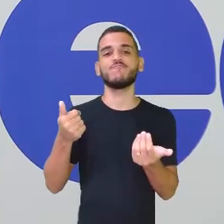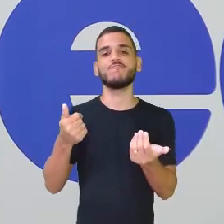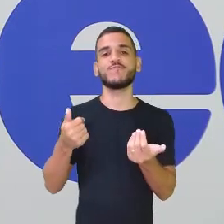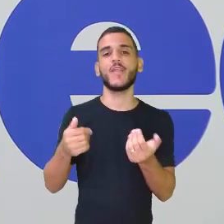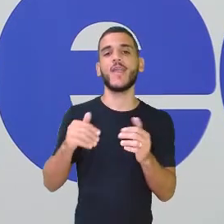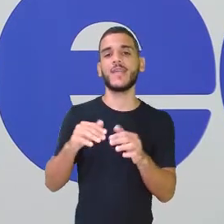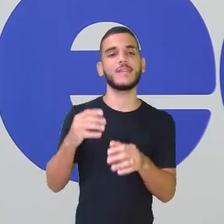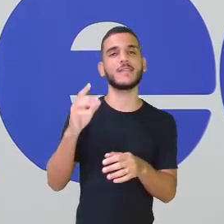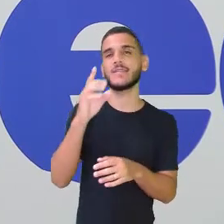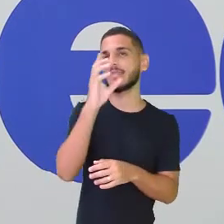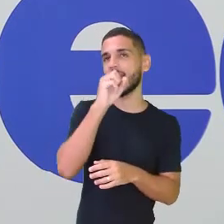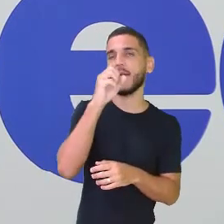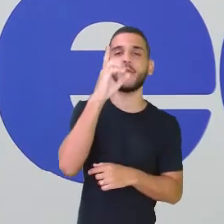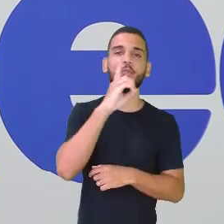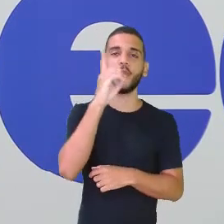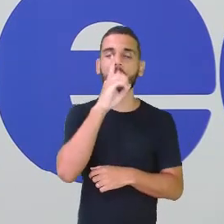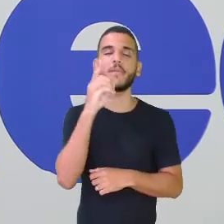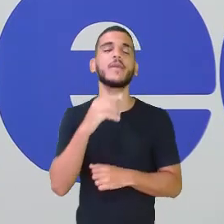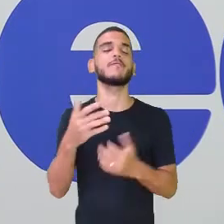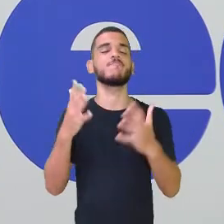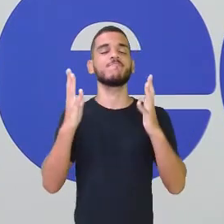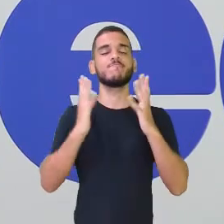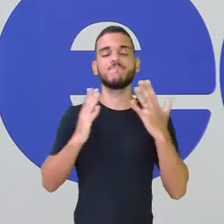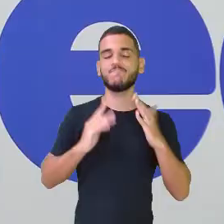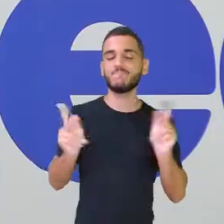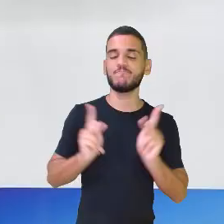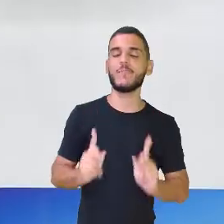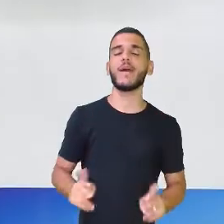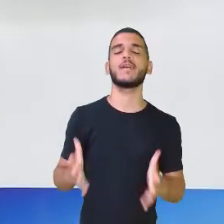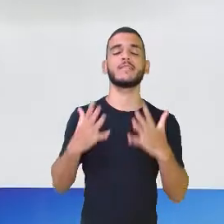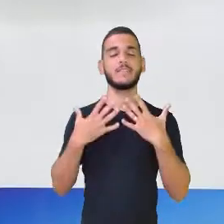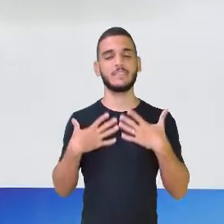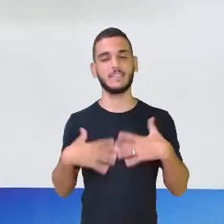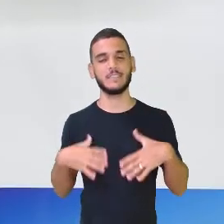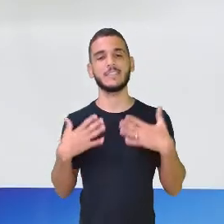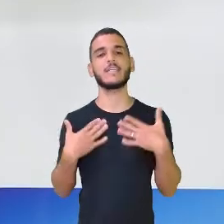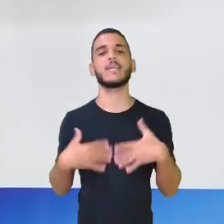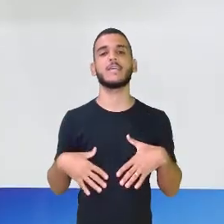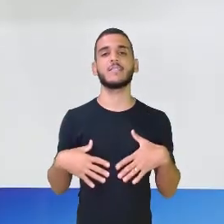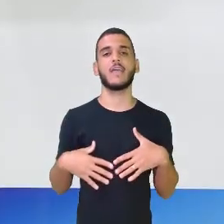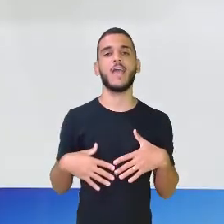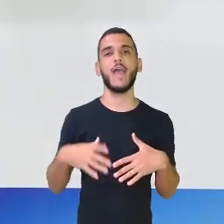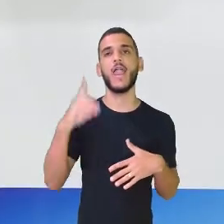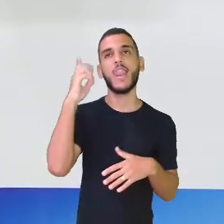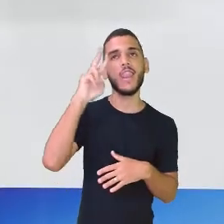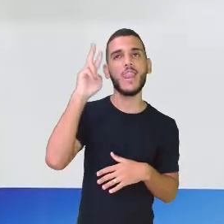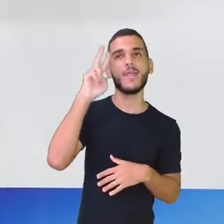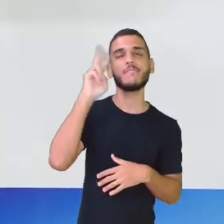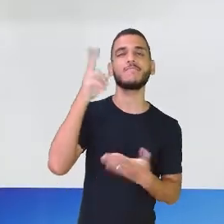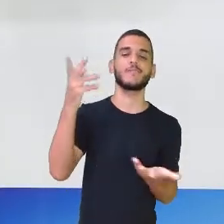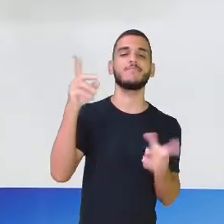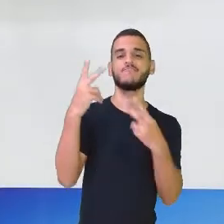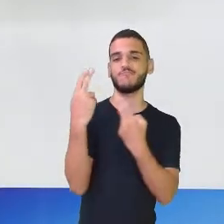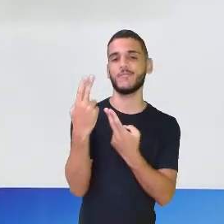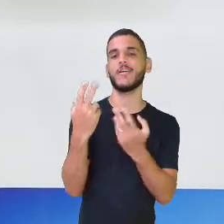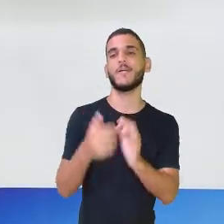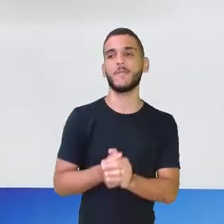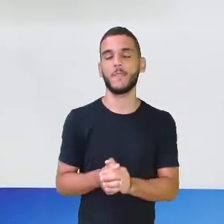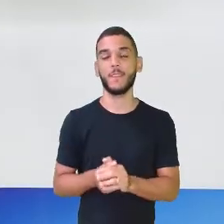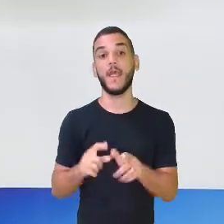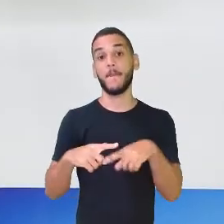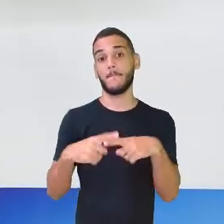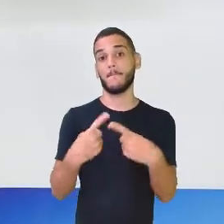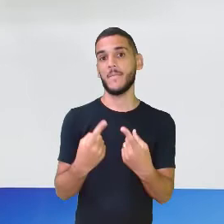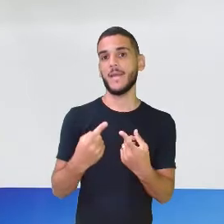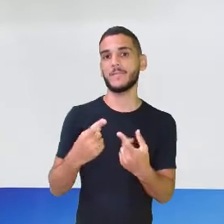cheiro realmente ele é marcante. Justamente. E o narizinho da gente, olha, é responsável por trazer